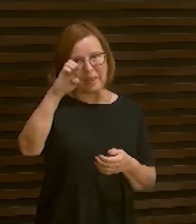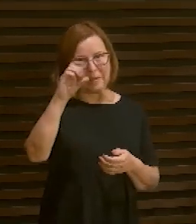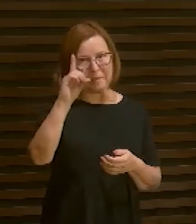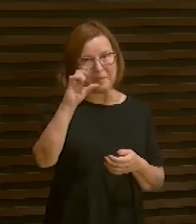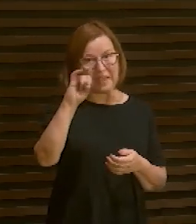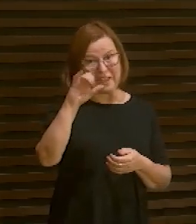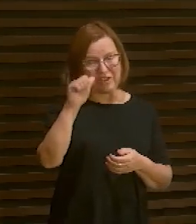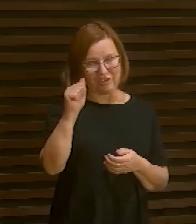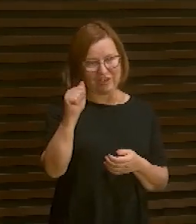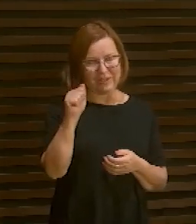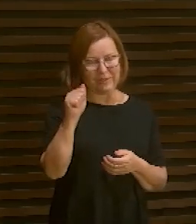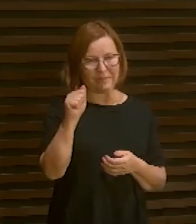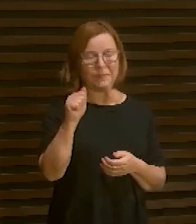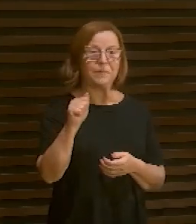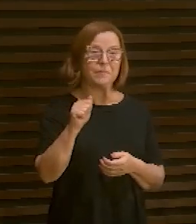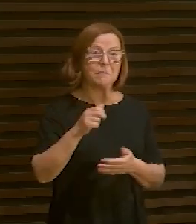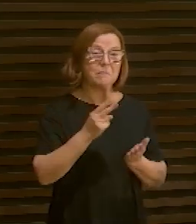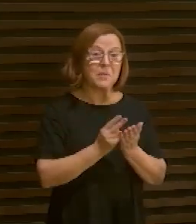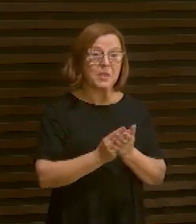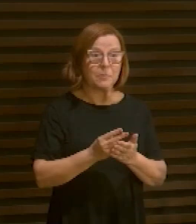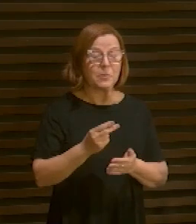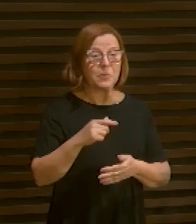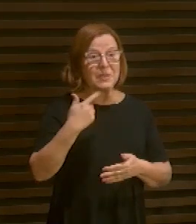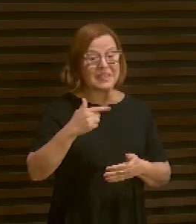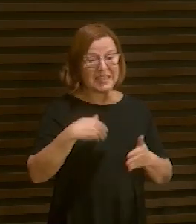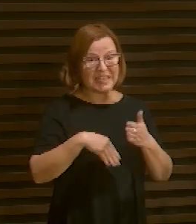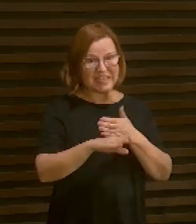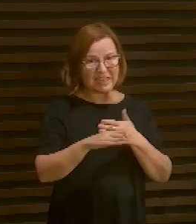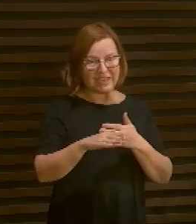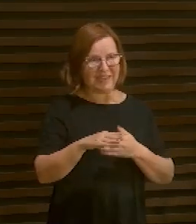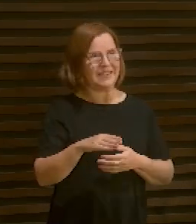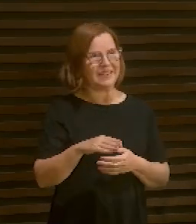um clube de golfe durante 7 anos.